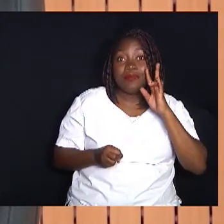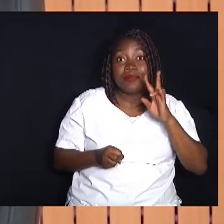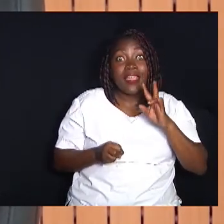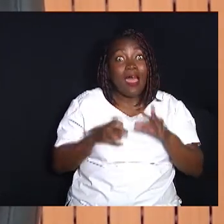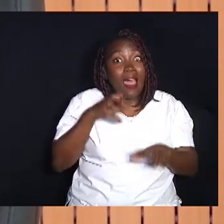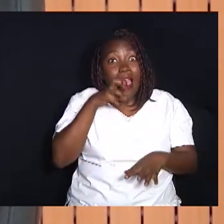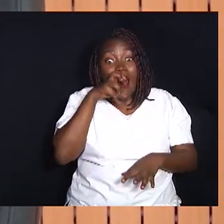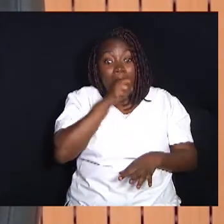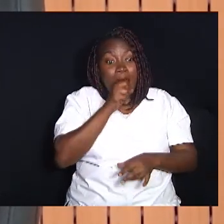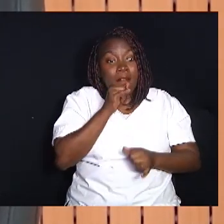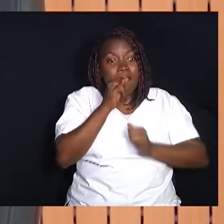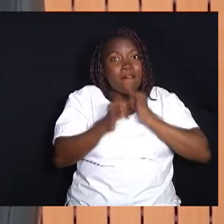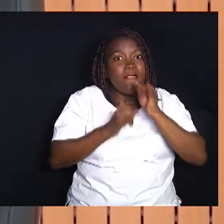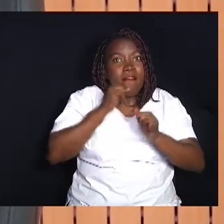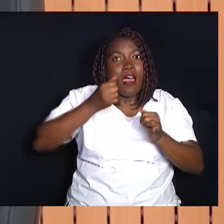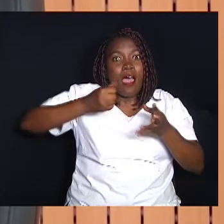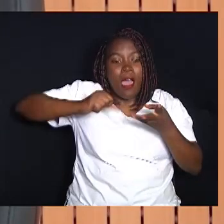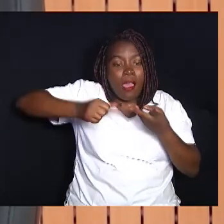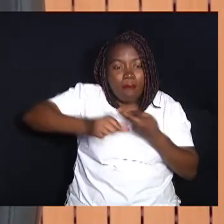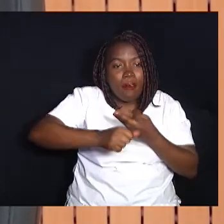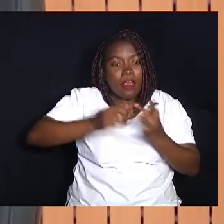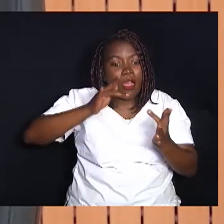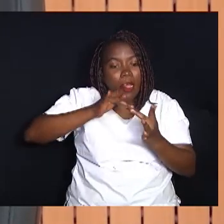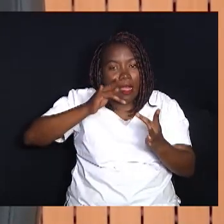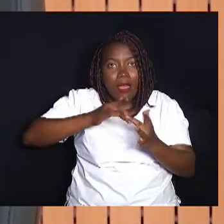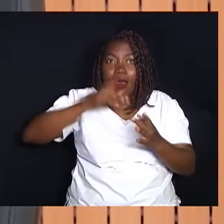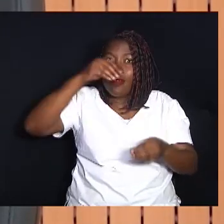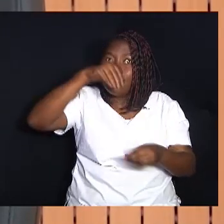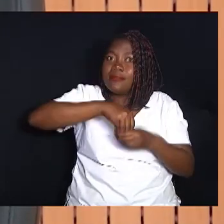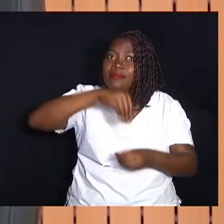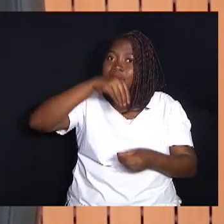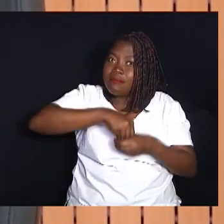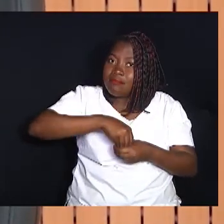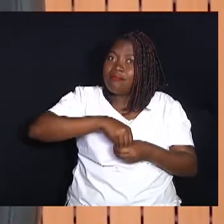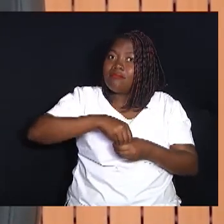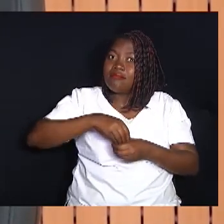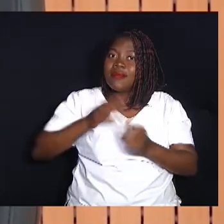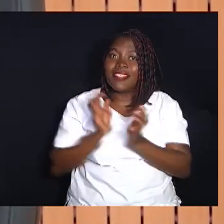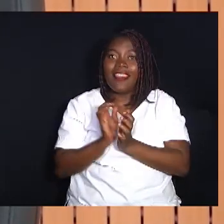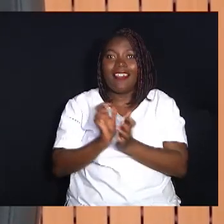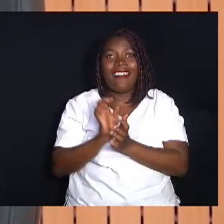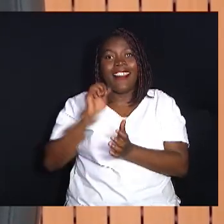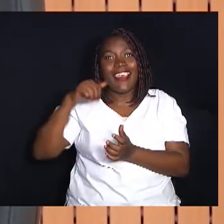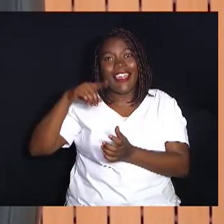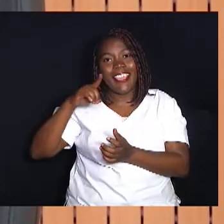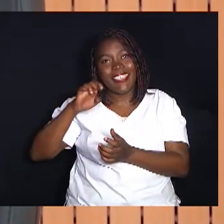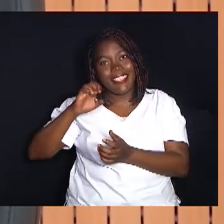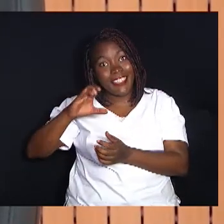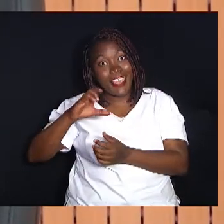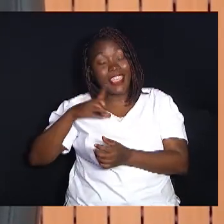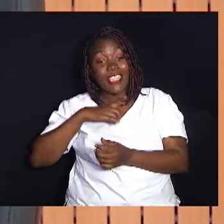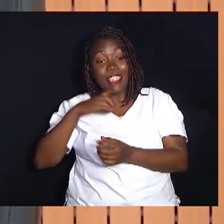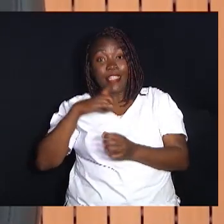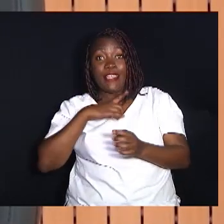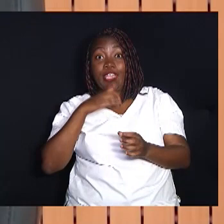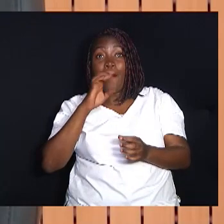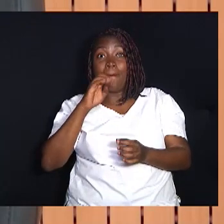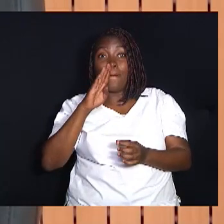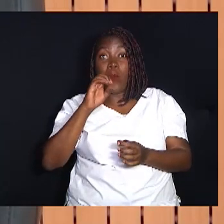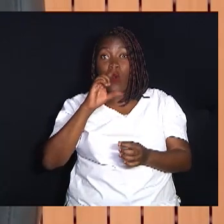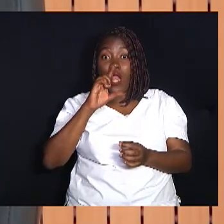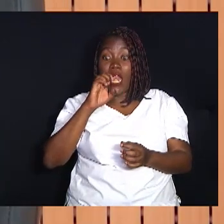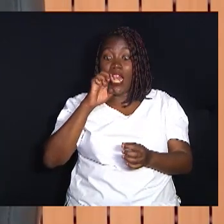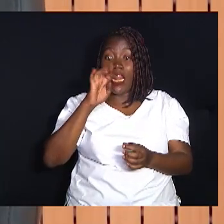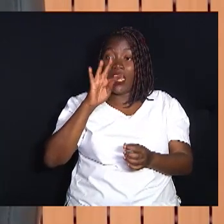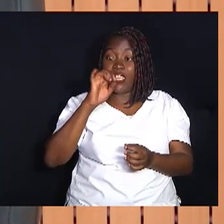dados avaliados e tratados internamente pela equipe da INDEC, com boletins agora que nós estamos conseguindo fazer quase que